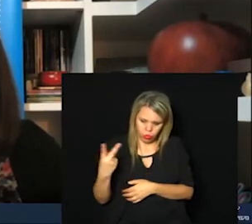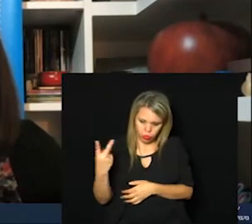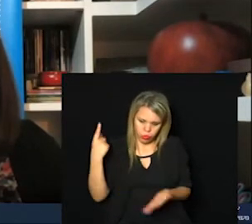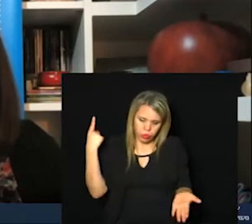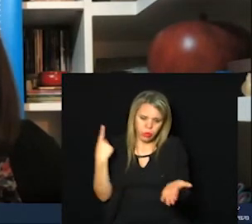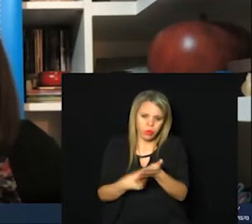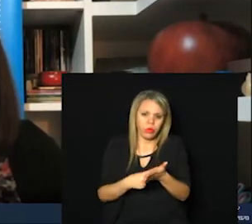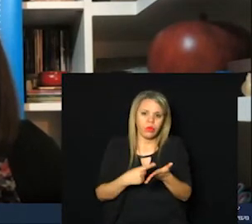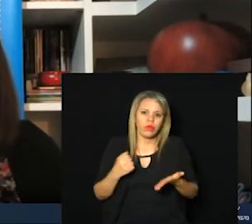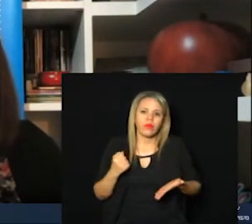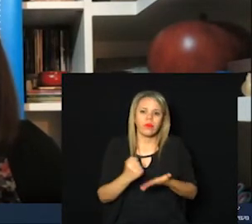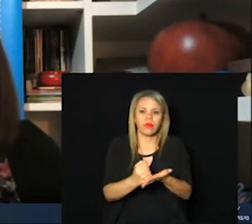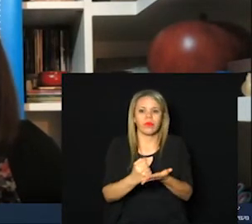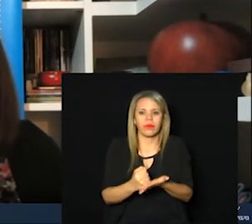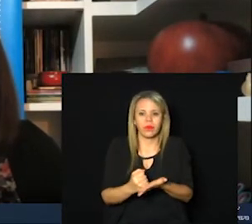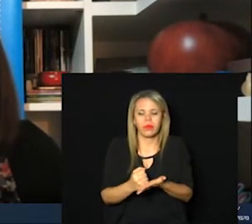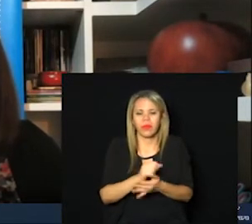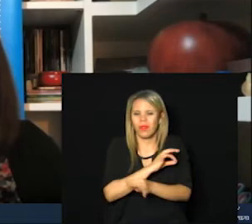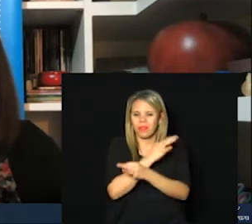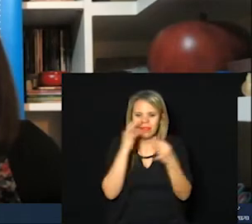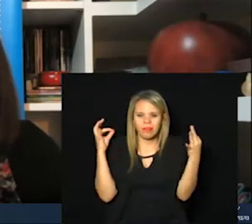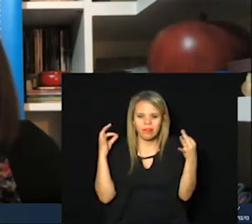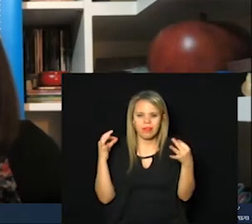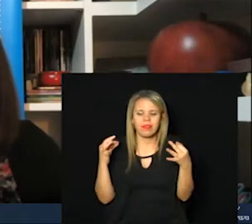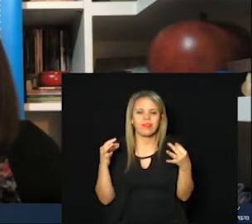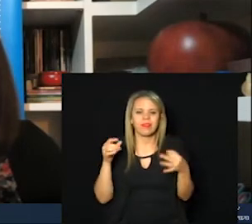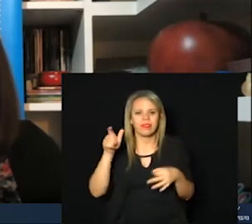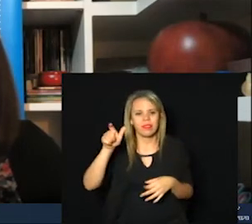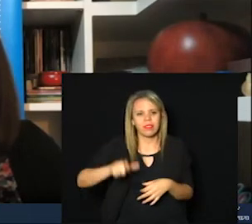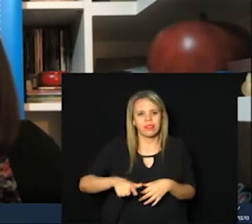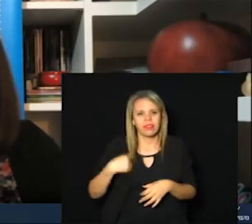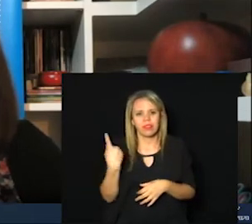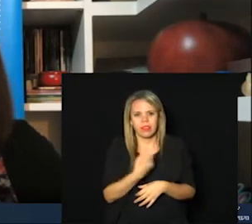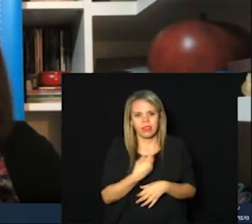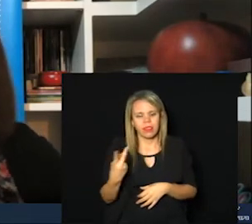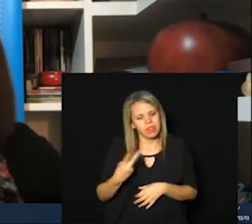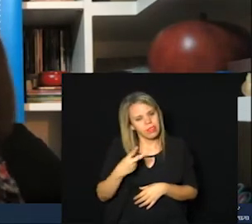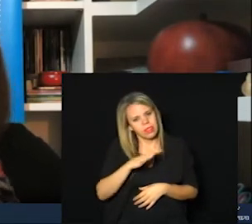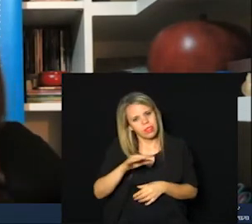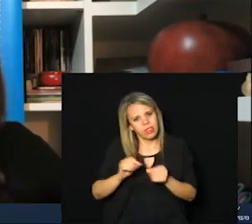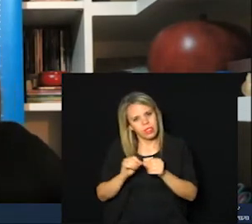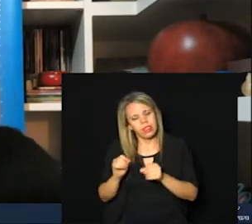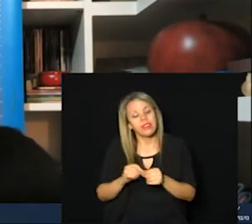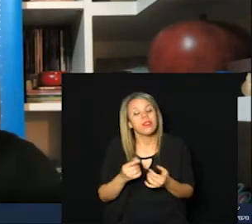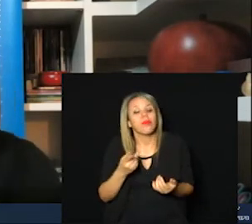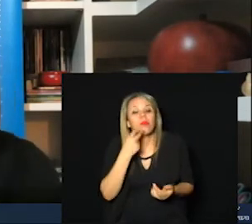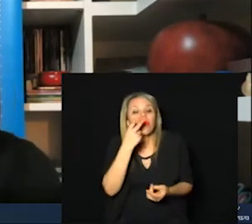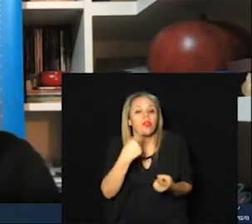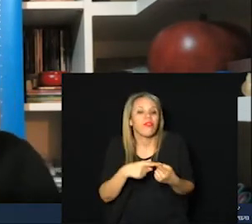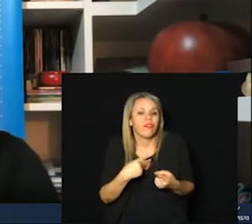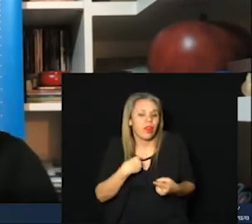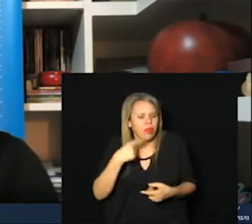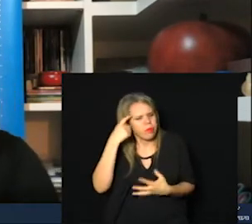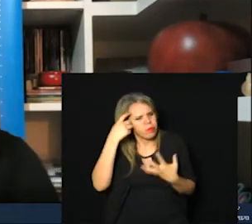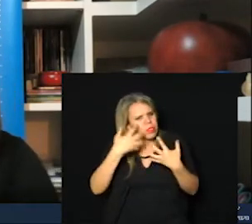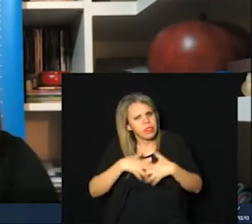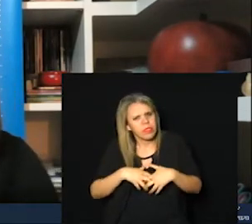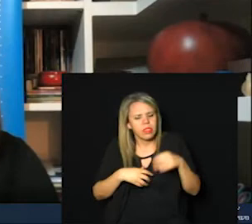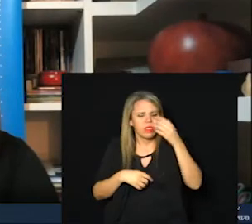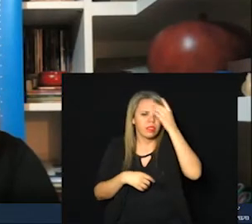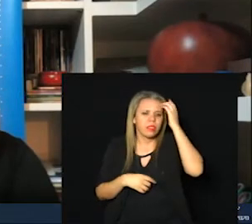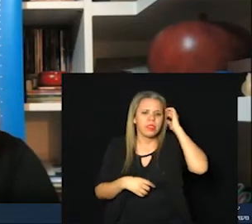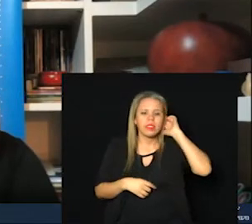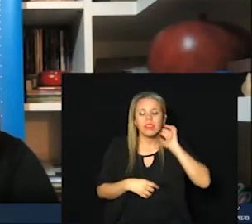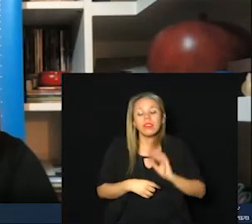a nos ajudar, e foi fantástico o percurso que essa criança e eu fizemos. Digo eu, porque eu também fui pensar, quantas